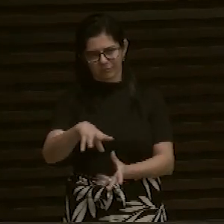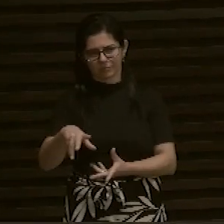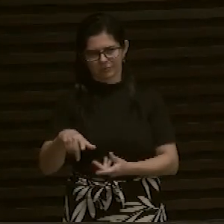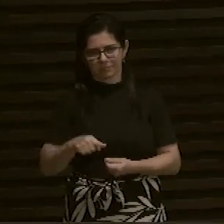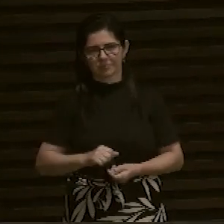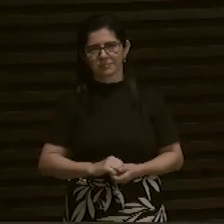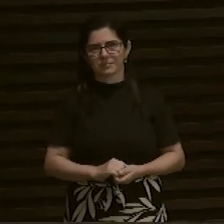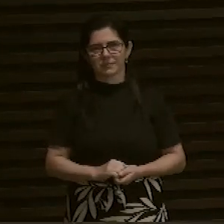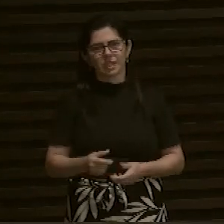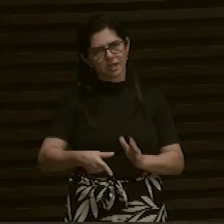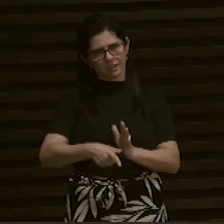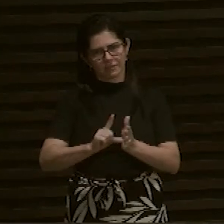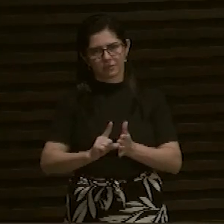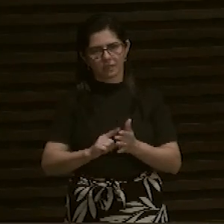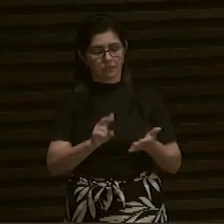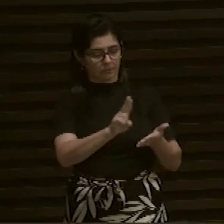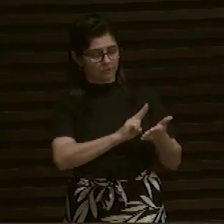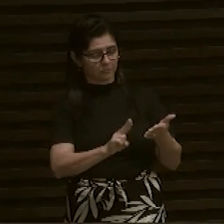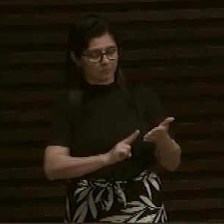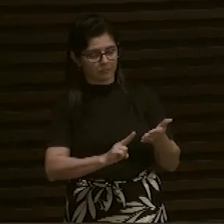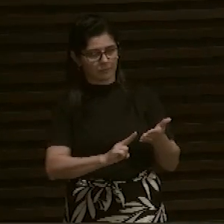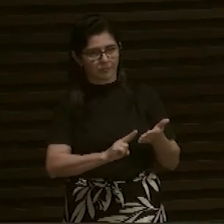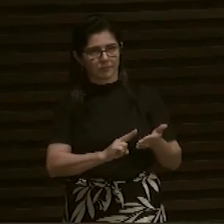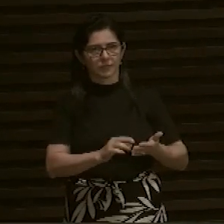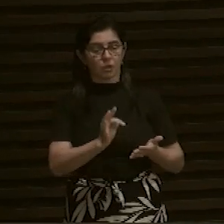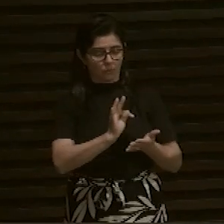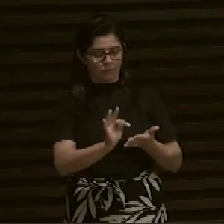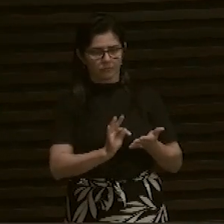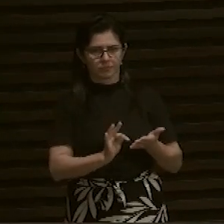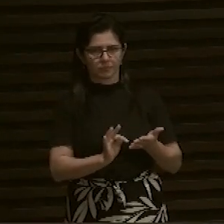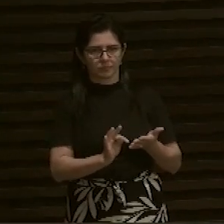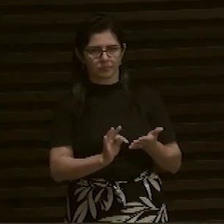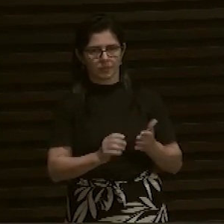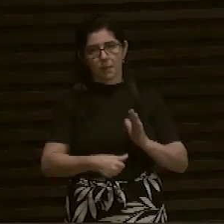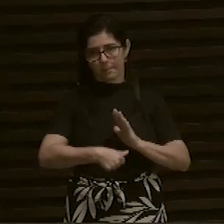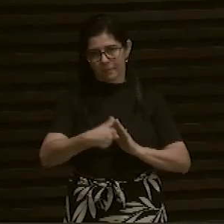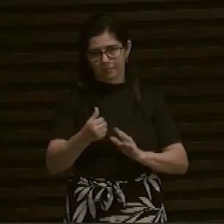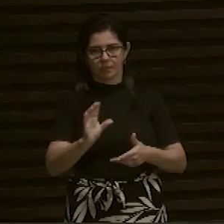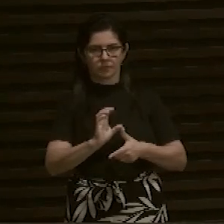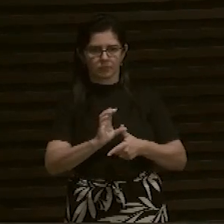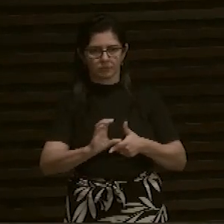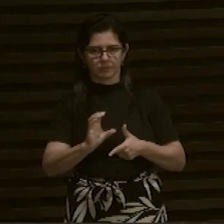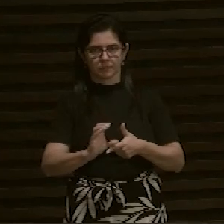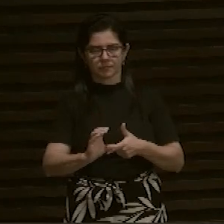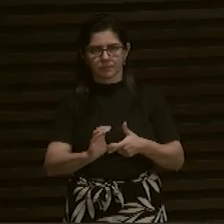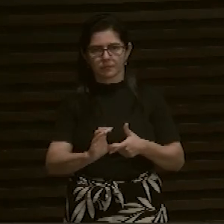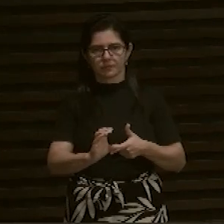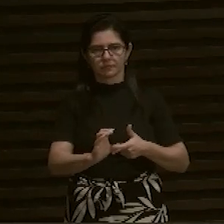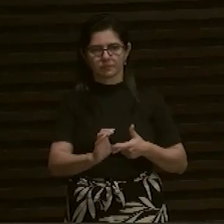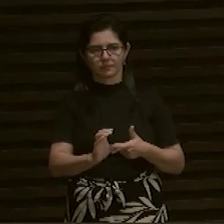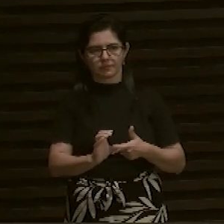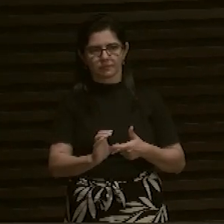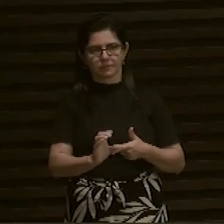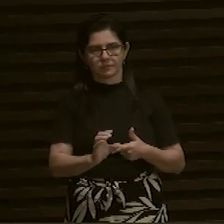coisa, eu queria ler com vocês o texto de hoje, que está lá em 1 Coríntios. Ele não está no